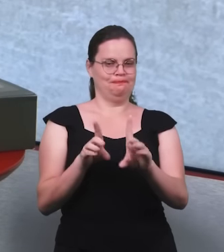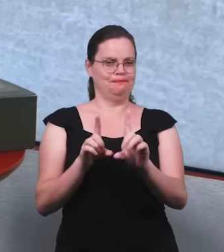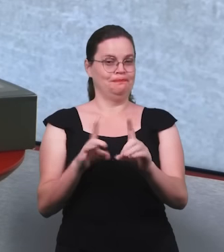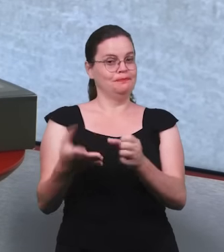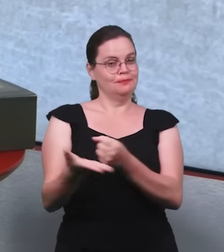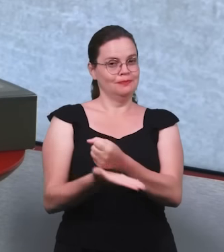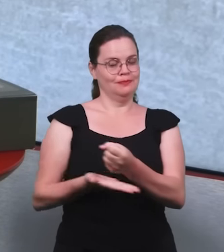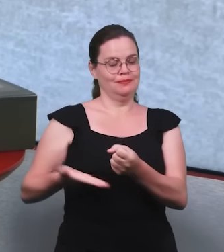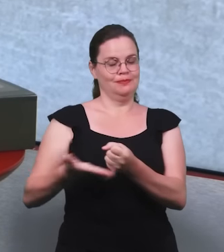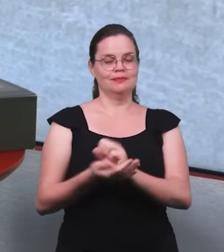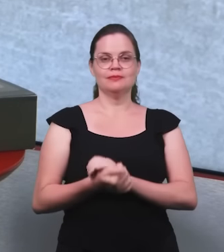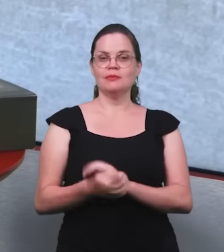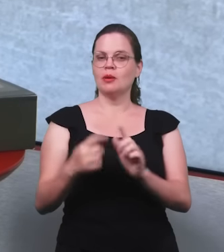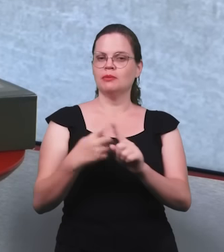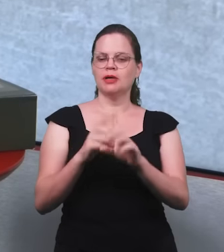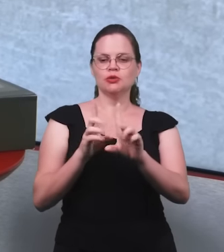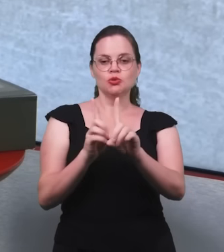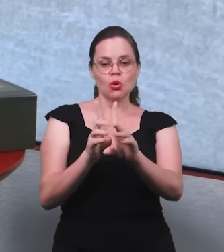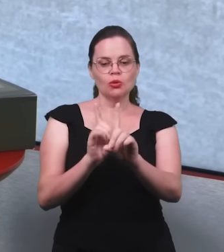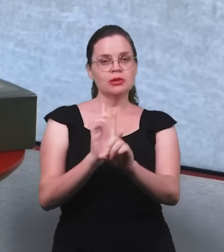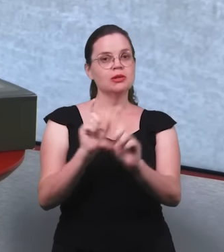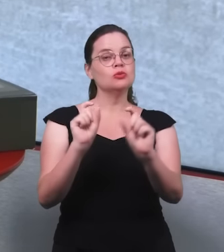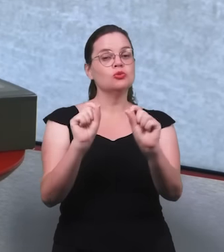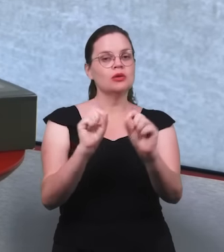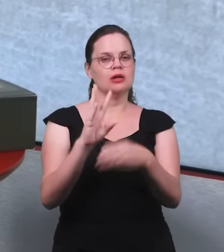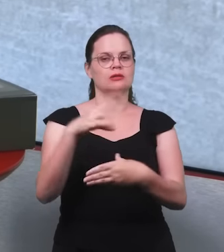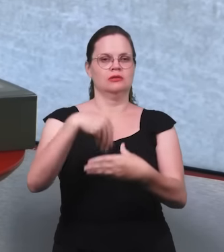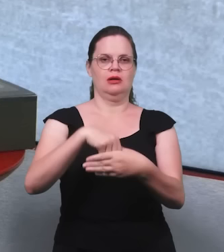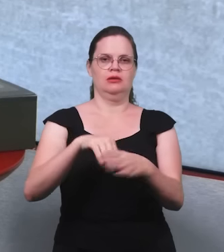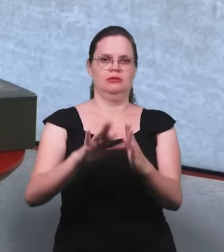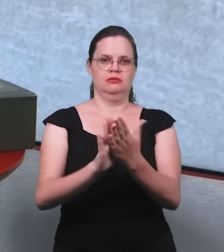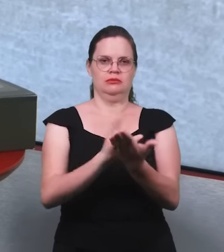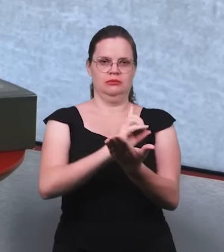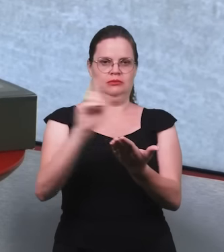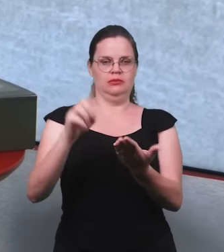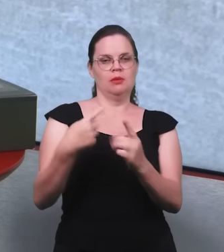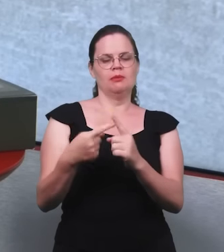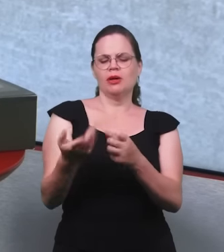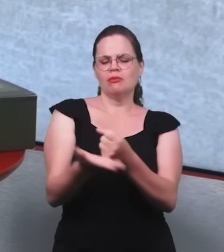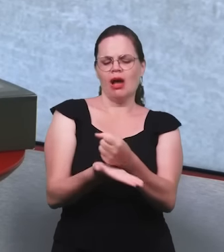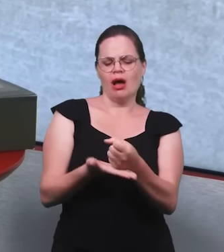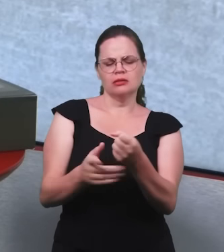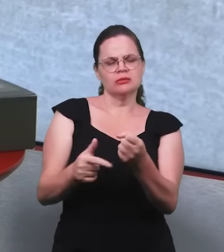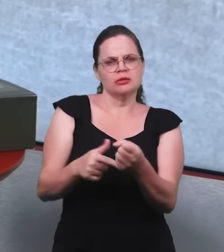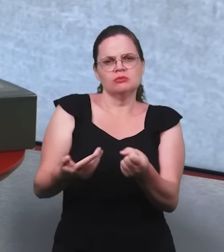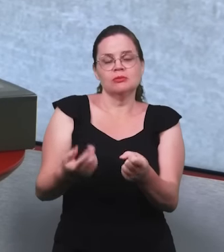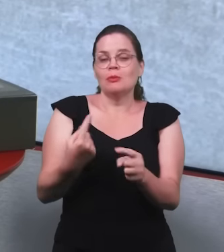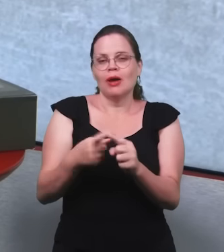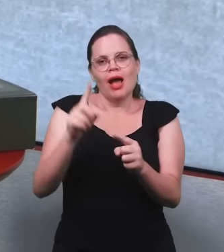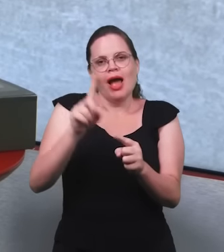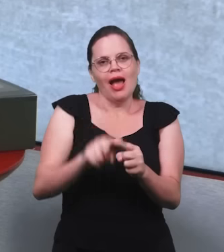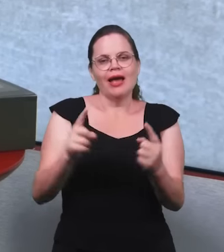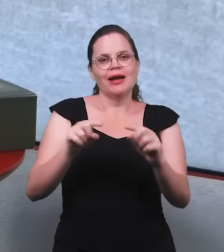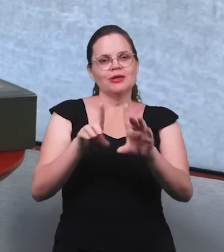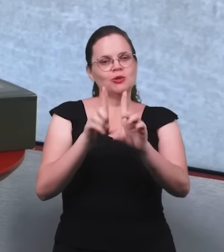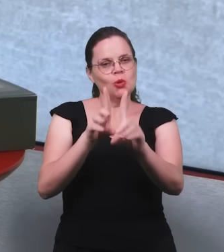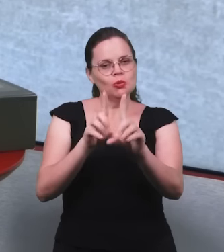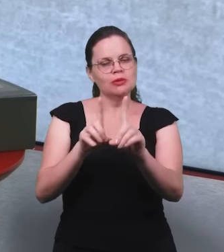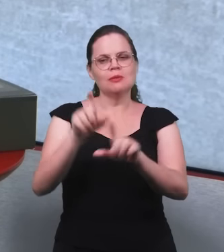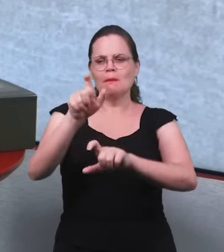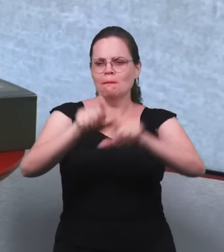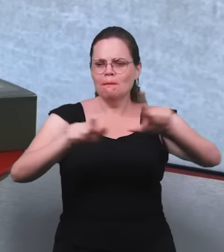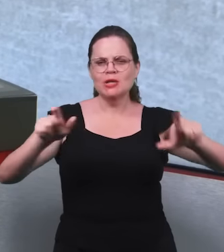nos referindo a doutrinas bíblicas. E o nome básicas é exatamente porque trata-se de doutrinas